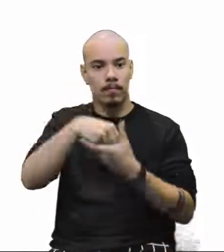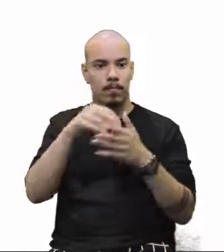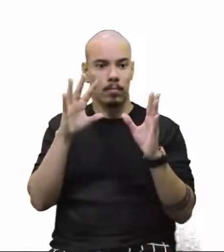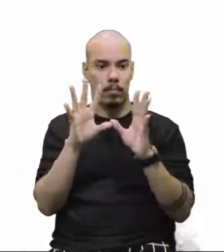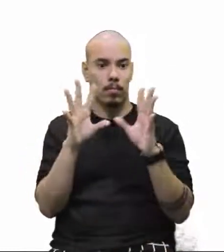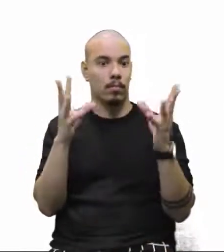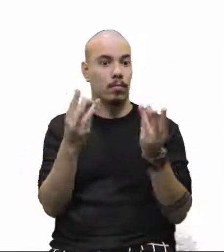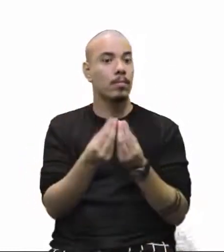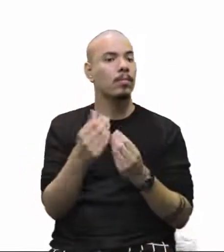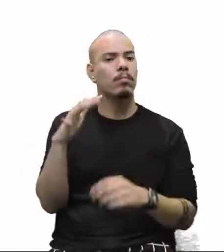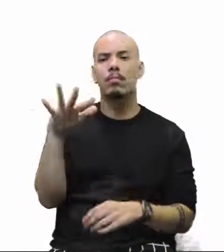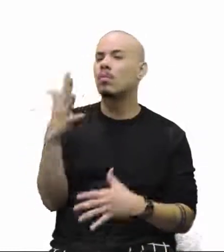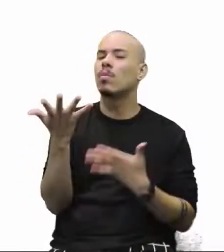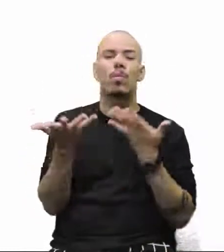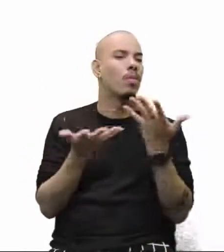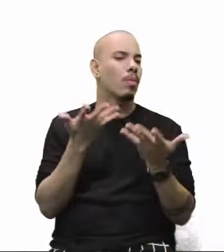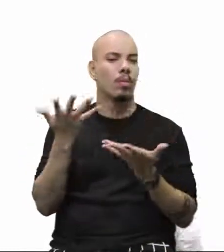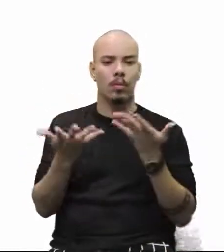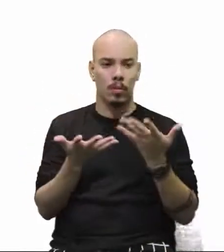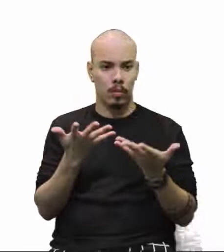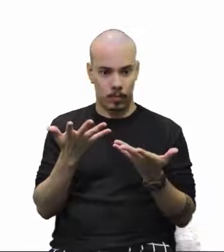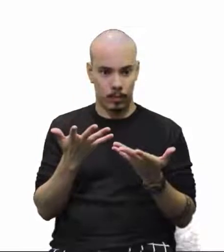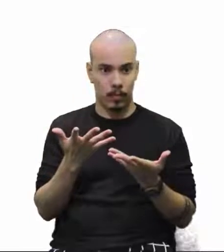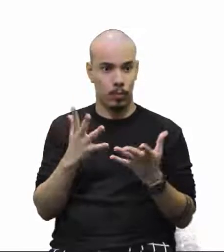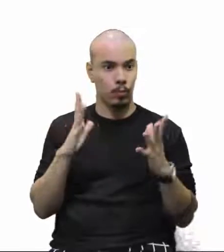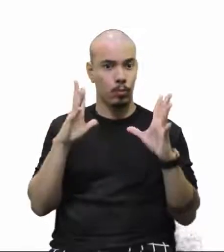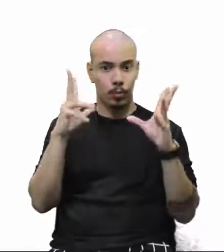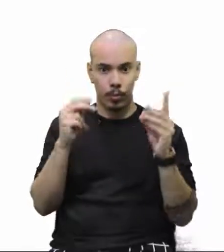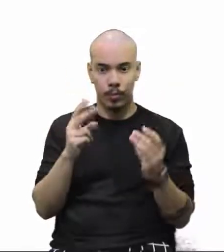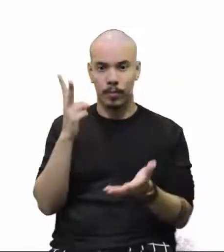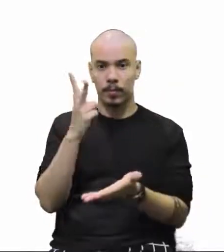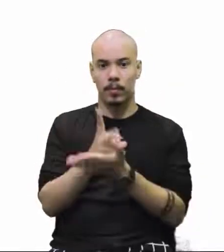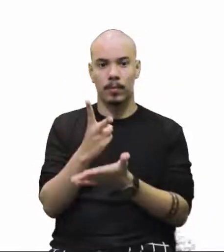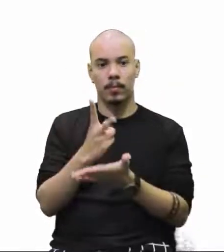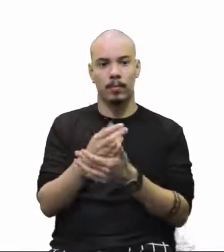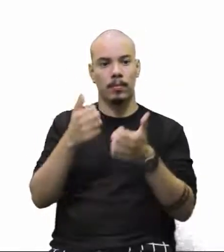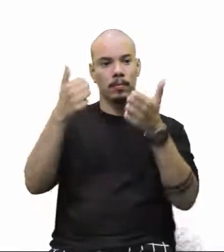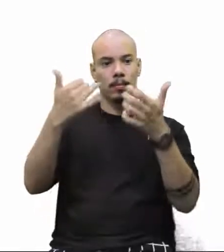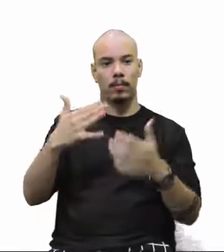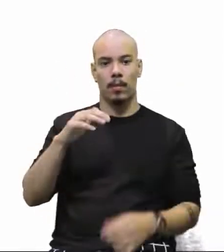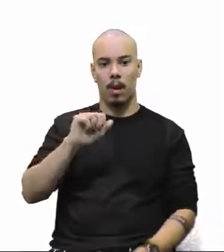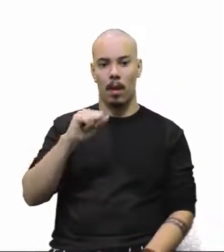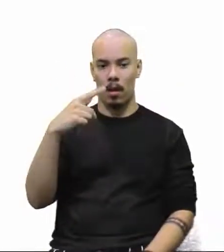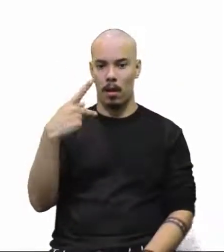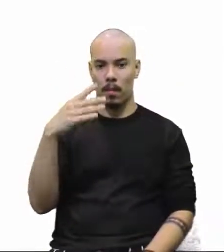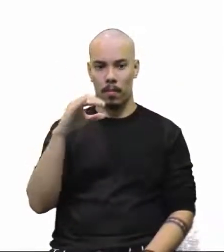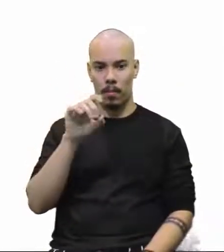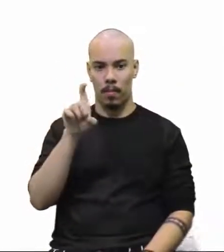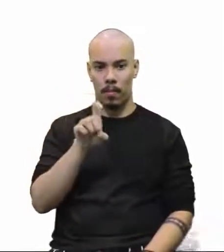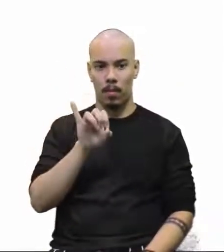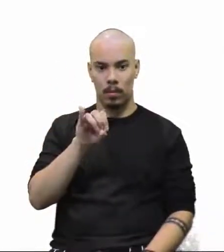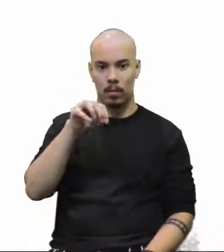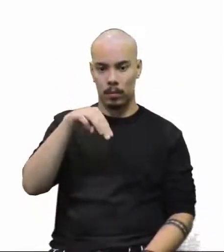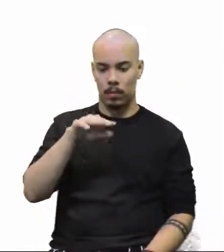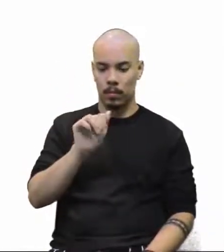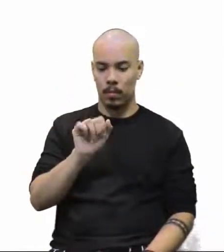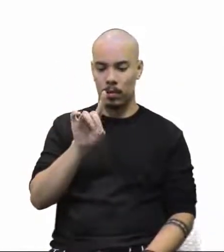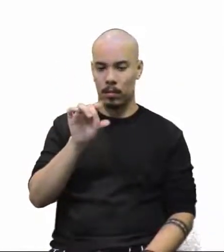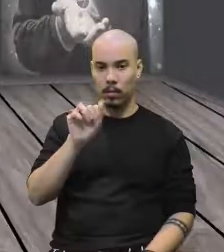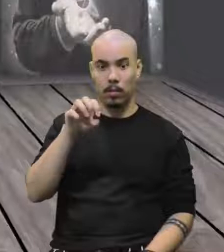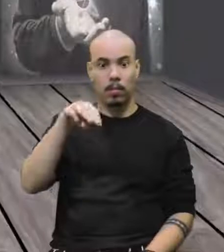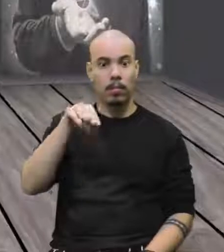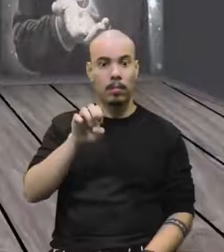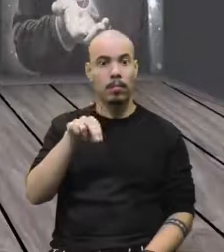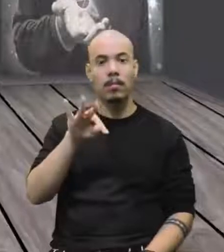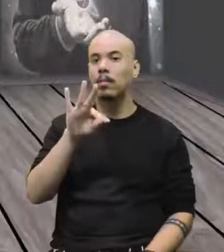é aproximadamente. Então, olha só, toda vez que fala aproximadamente, pessoal, prestar bastante atenção, dá uma olhadinha aqui.